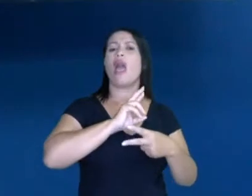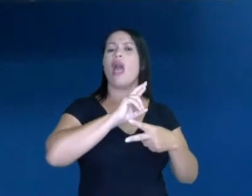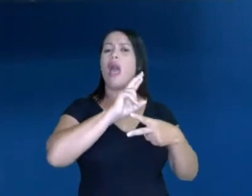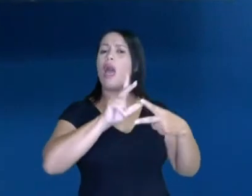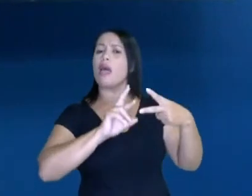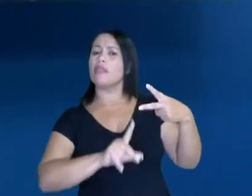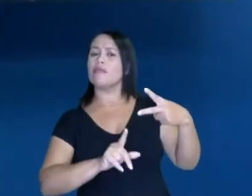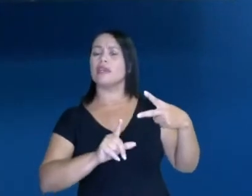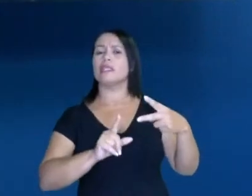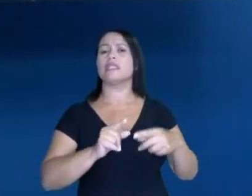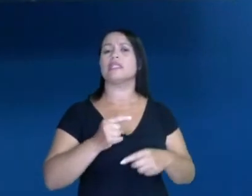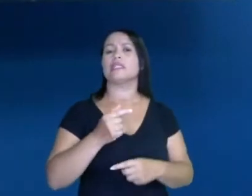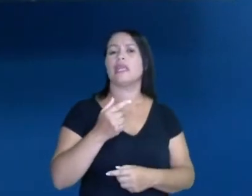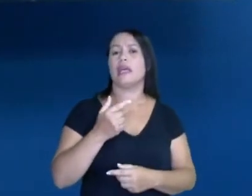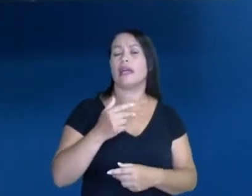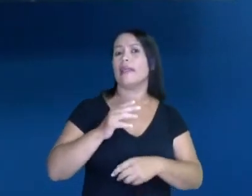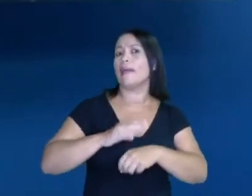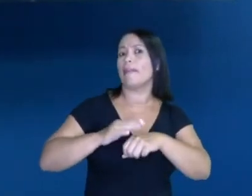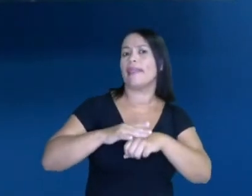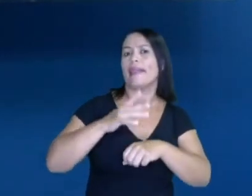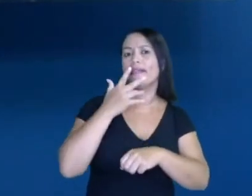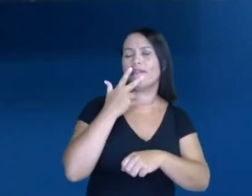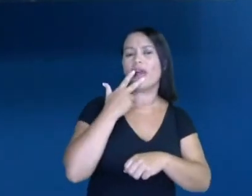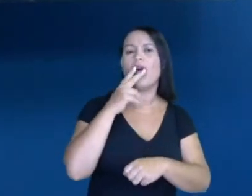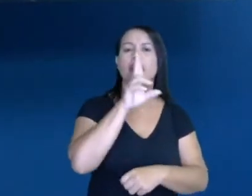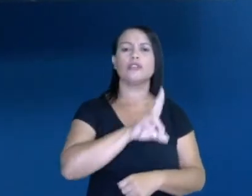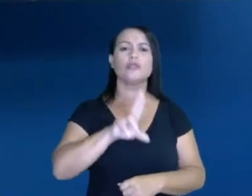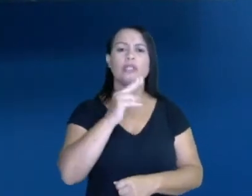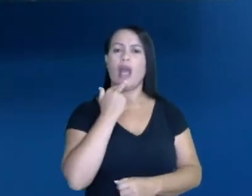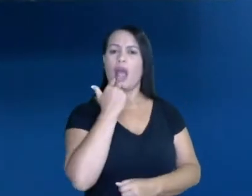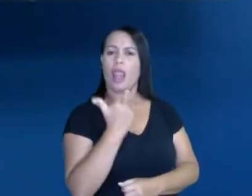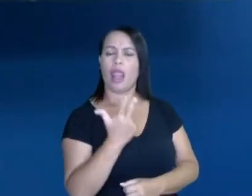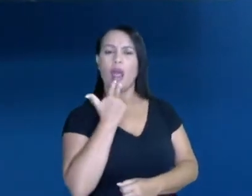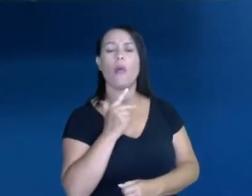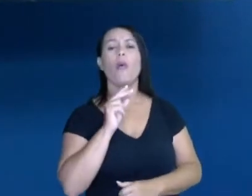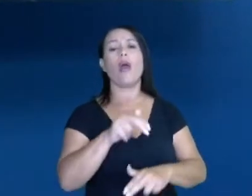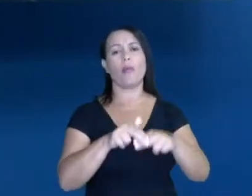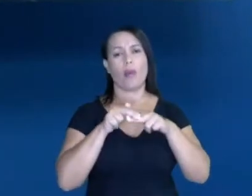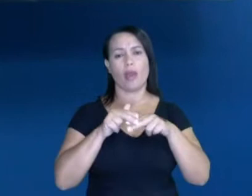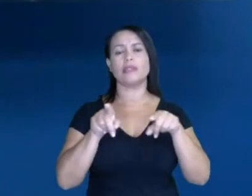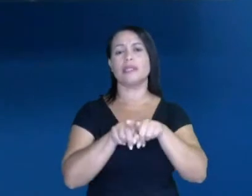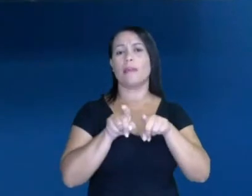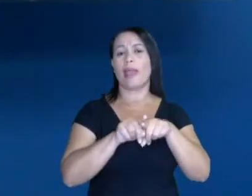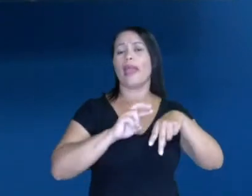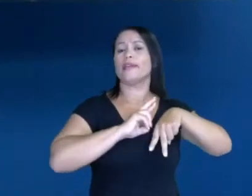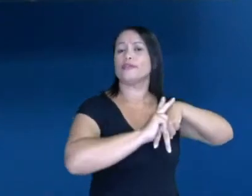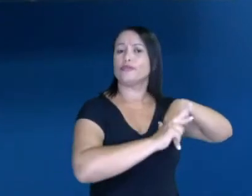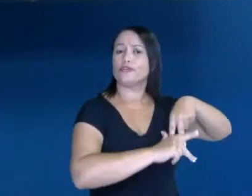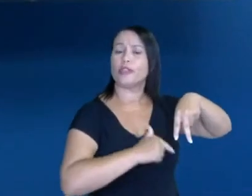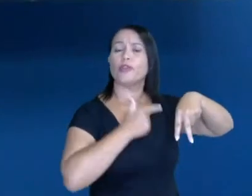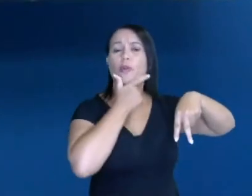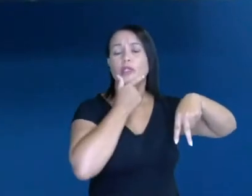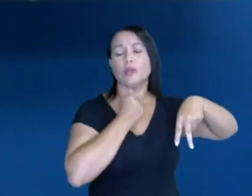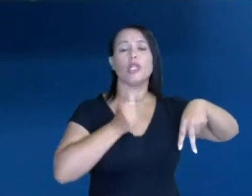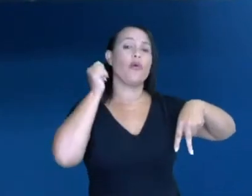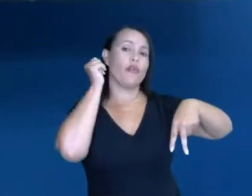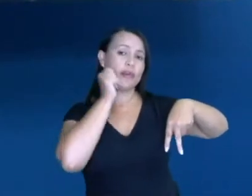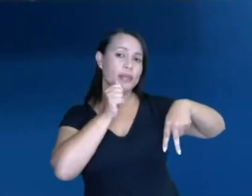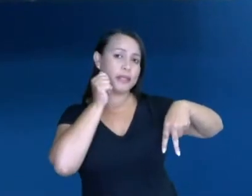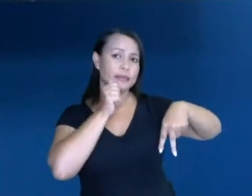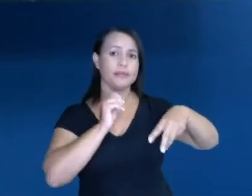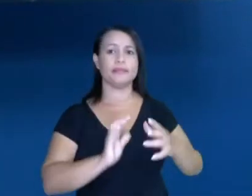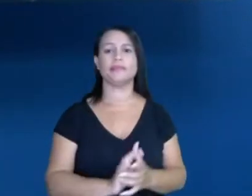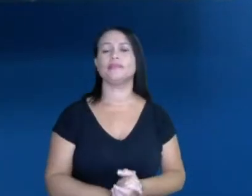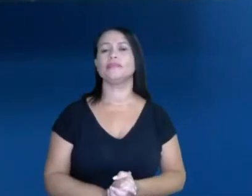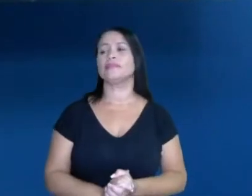que acontece na forma de falar, na forma de utilizar a língua, é por conta do gênero, ou masculino ou feminino.